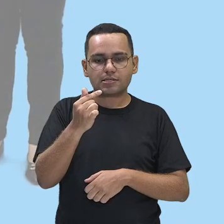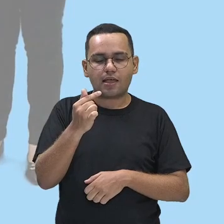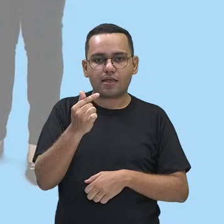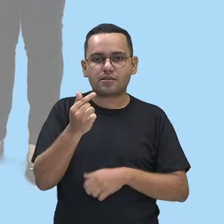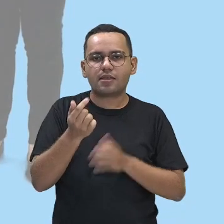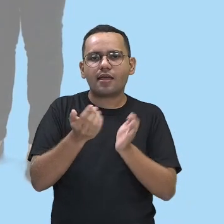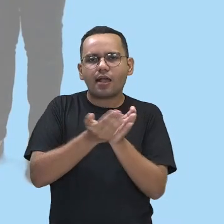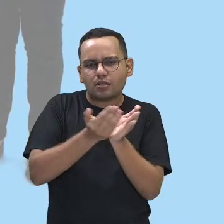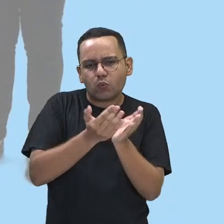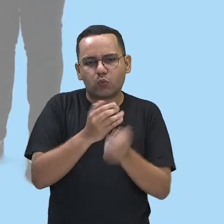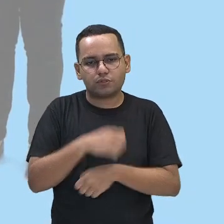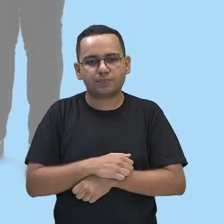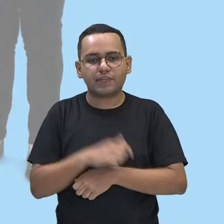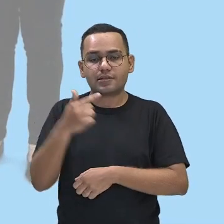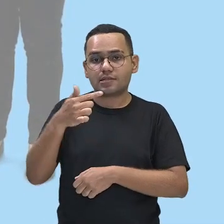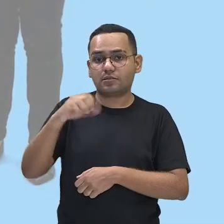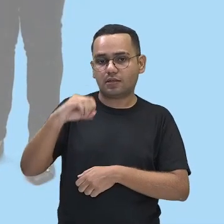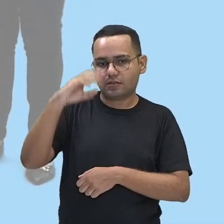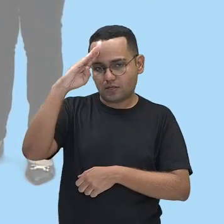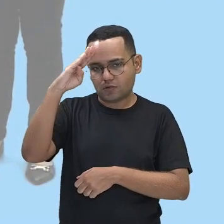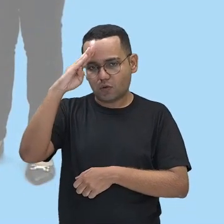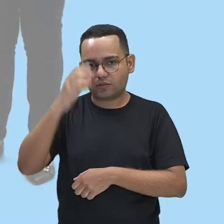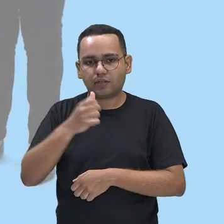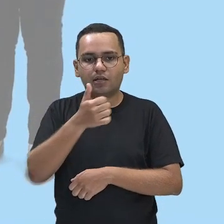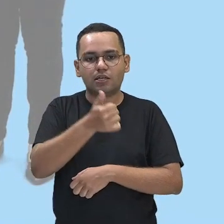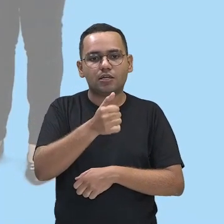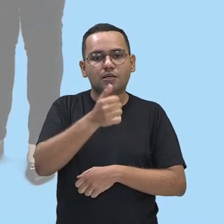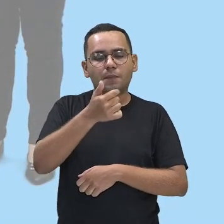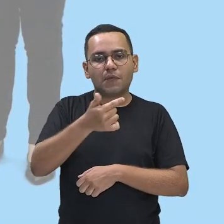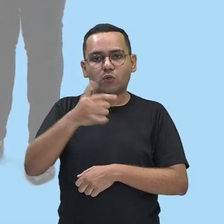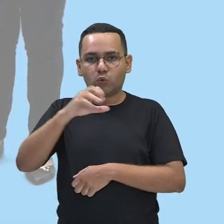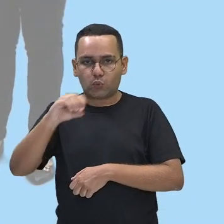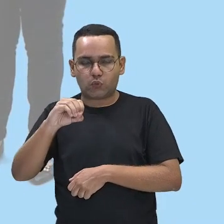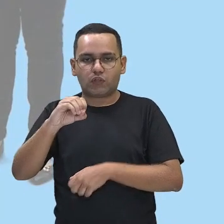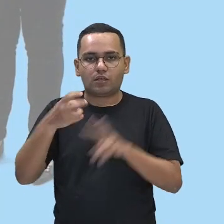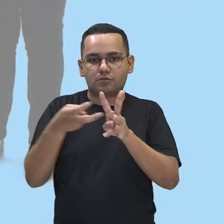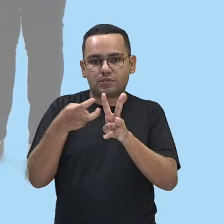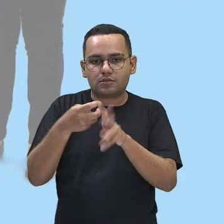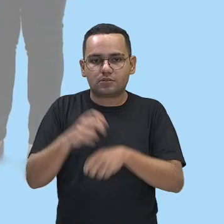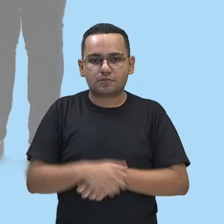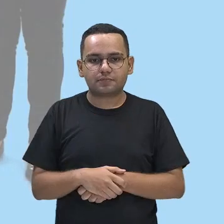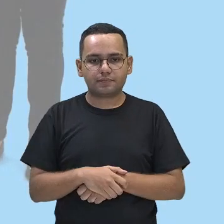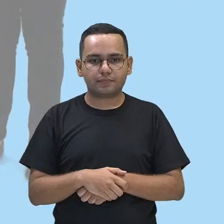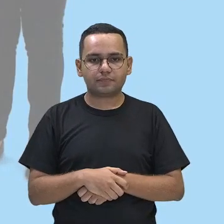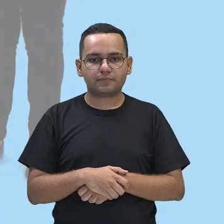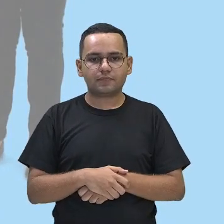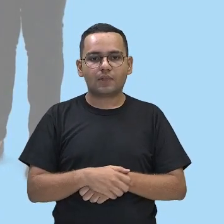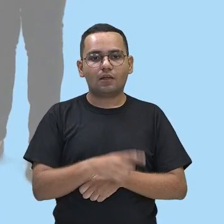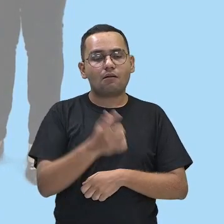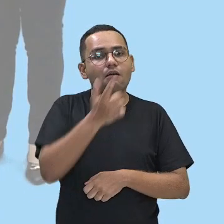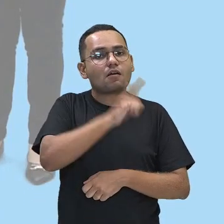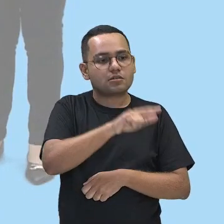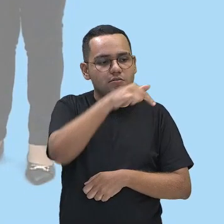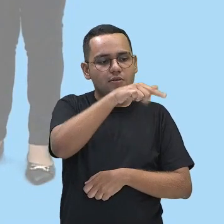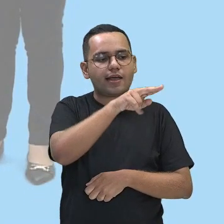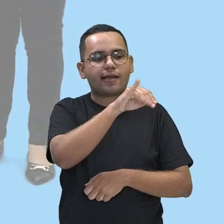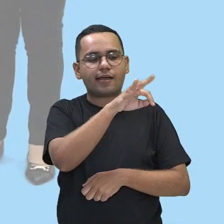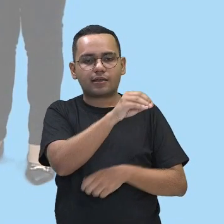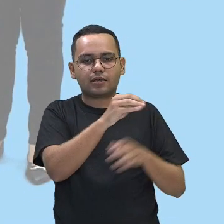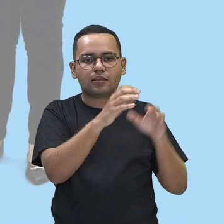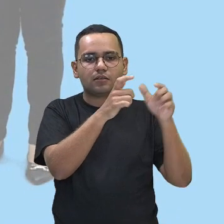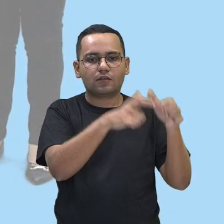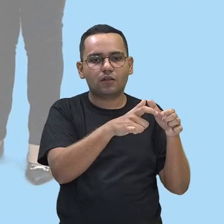70 soldados e 1.200 indígenas. Alcançou Quito em outubro de